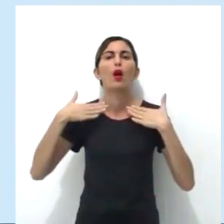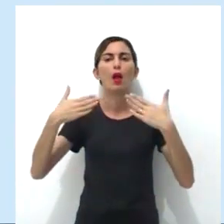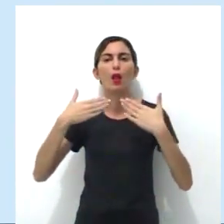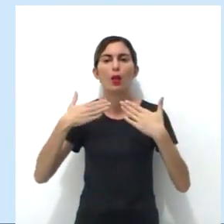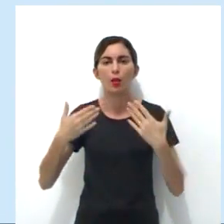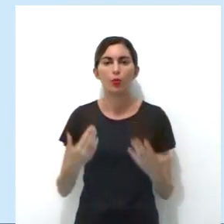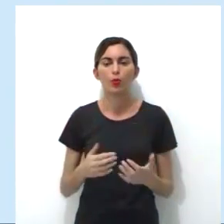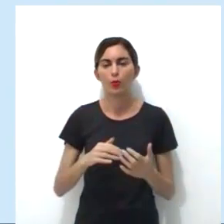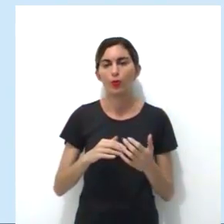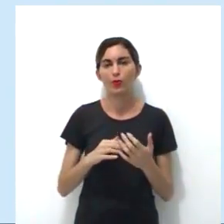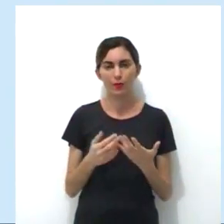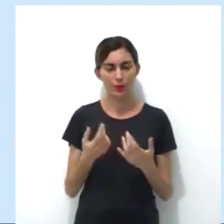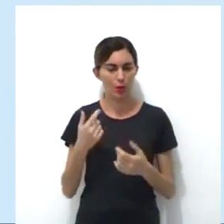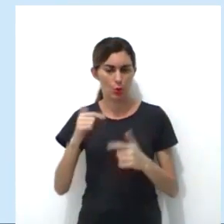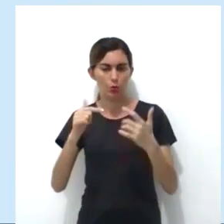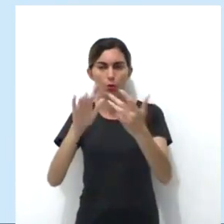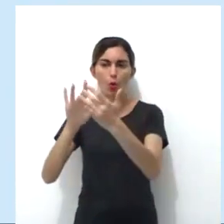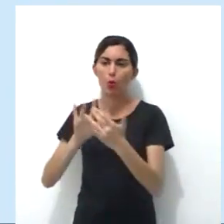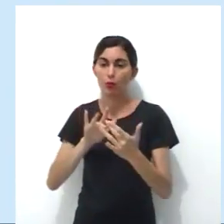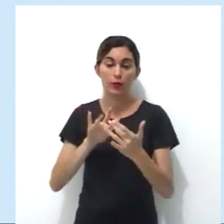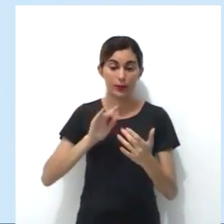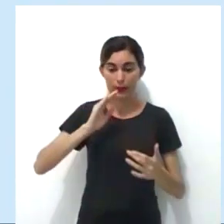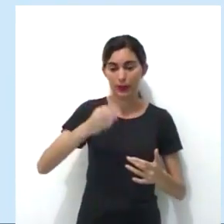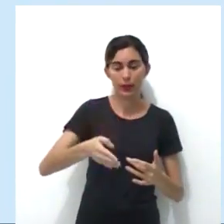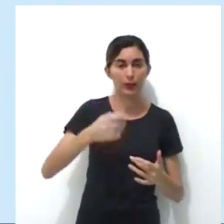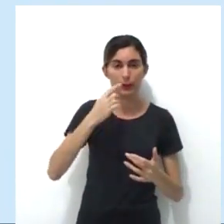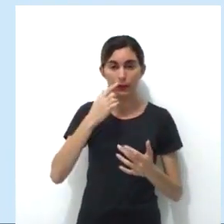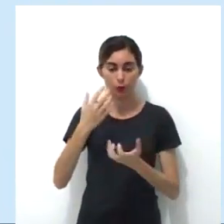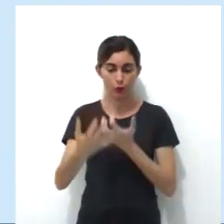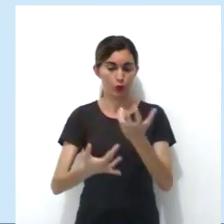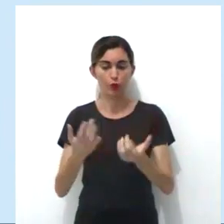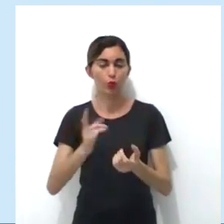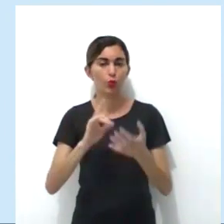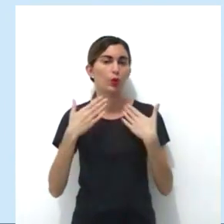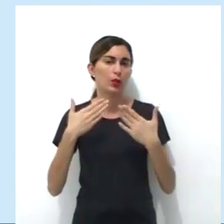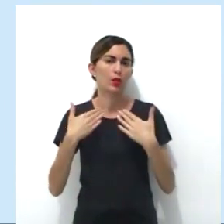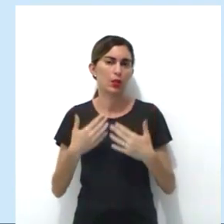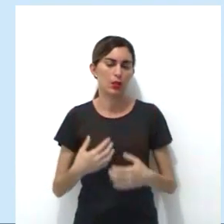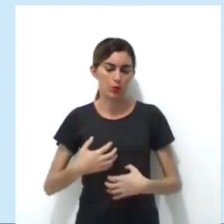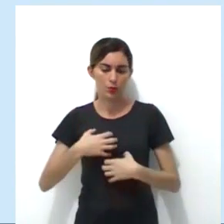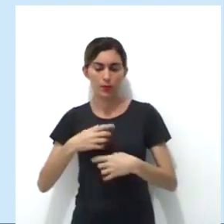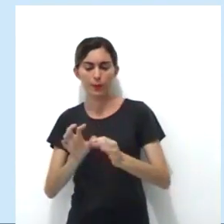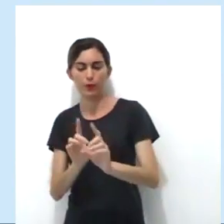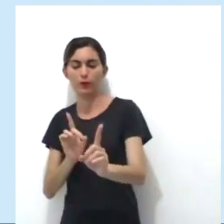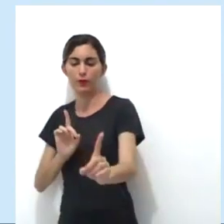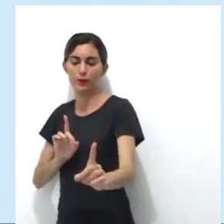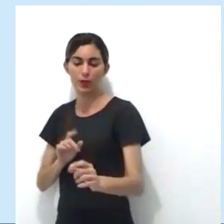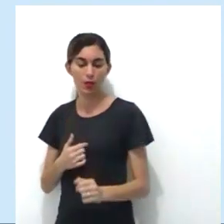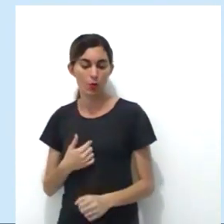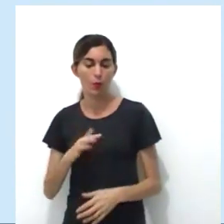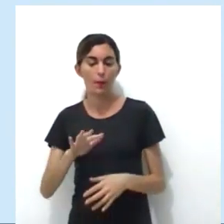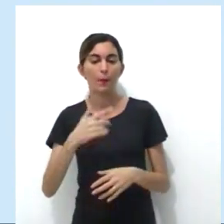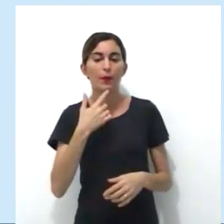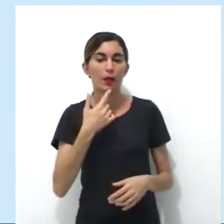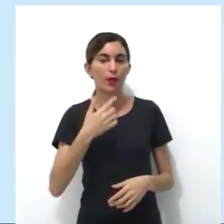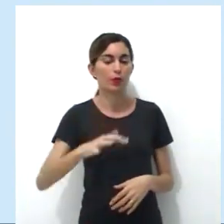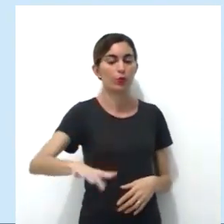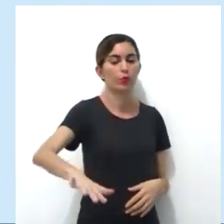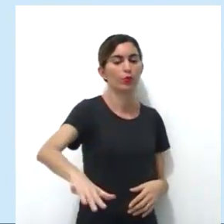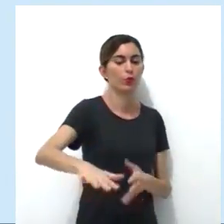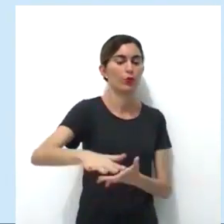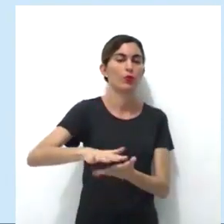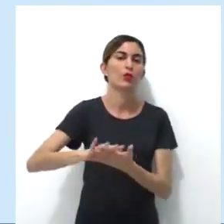irradiação térmica. E como o nome já está dizendo, irradiação. A irradiação, vocês vão ver aí na imagem,